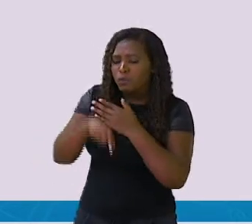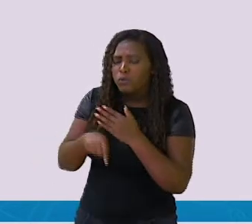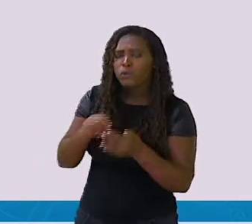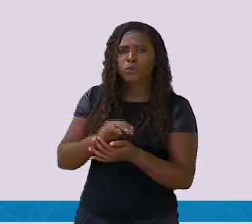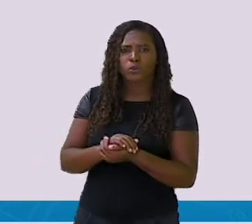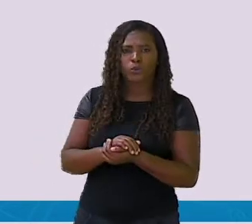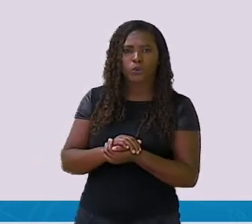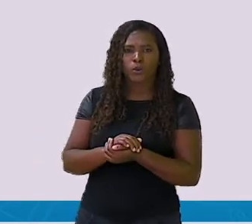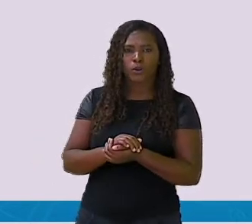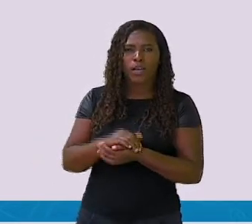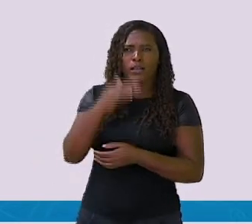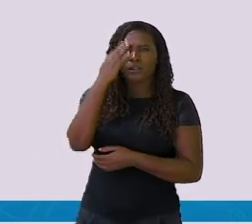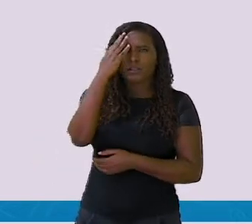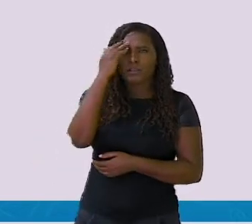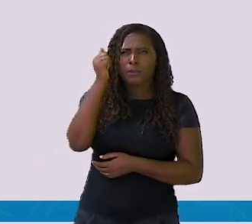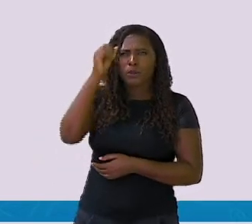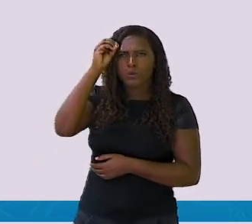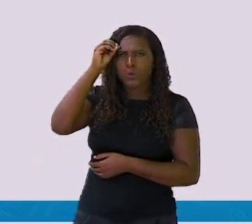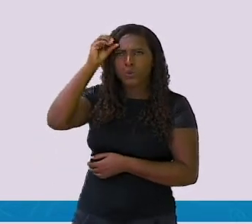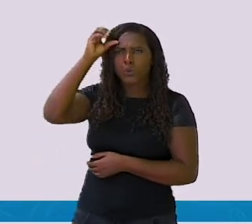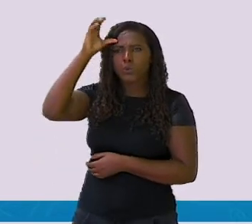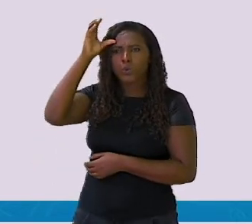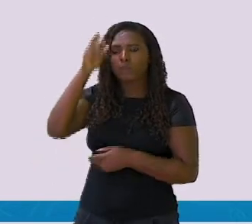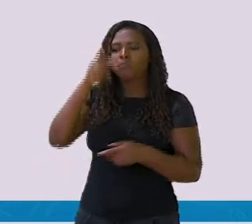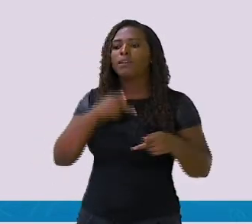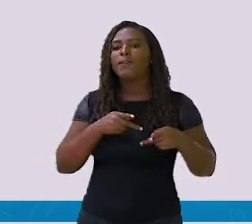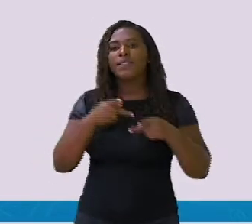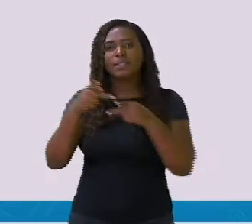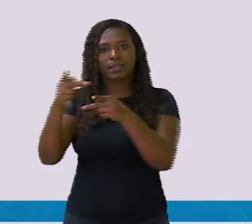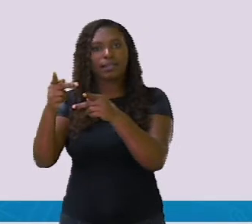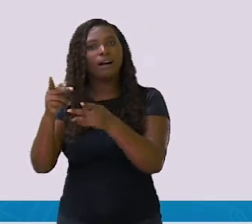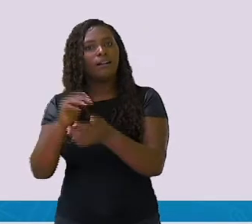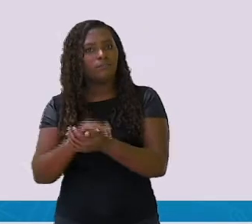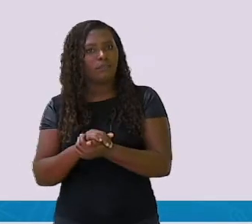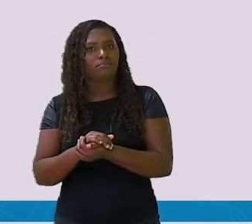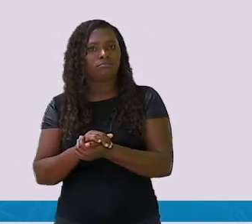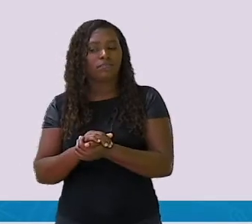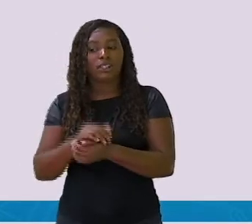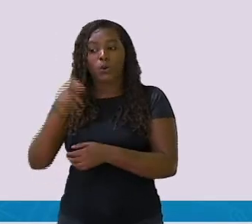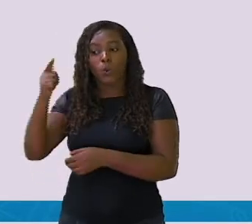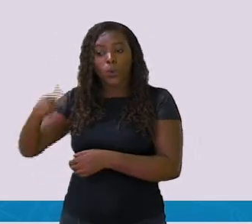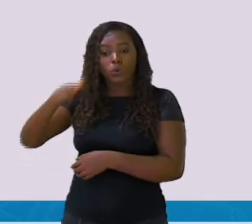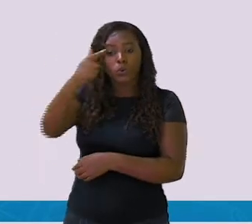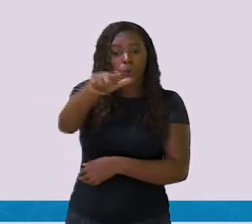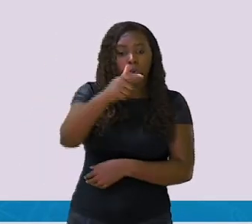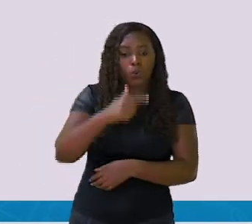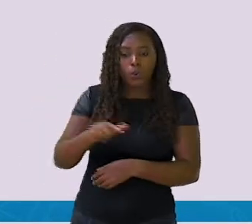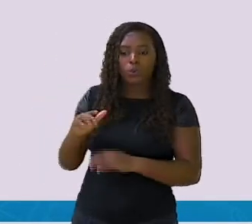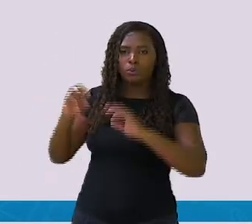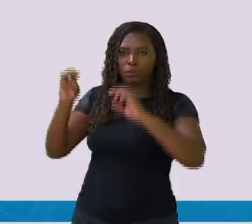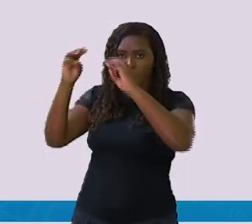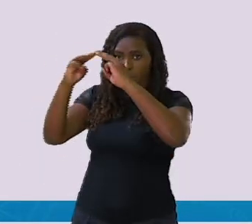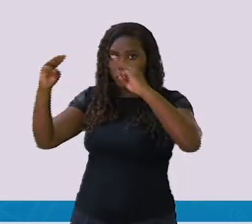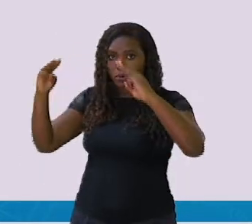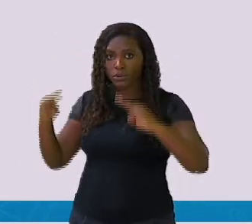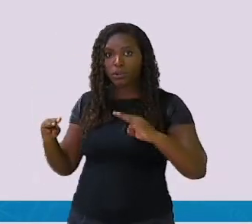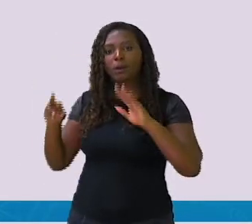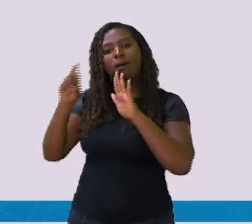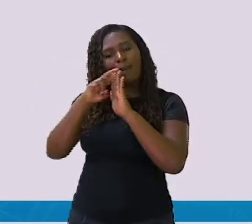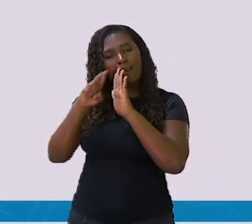dificultava o conhecimento de certa forma, né? Outros museus tinham mesmas regras. Então, museus no mundo todo